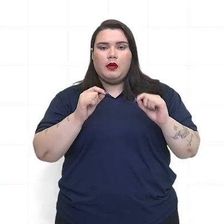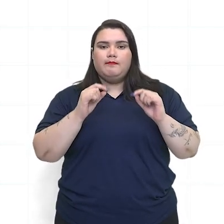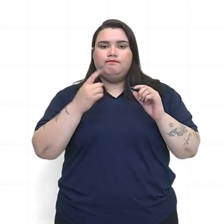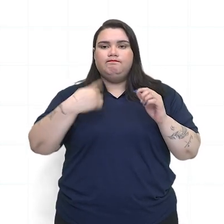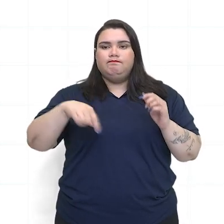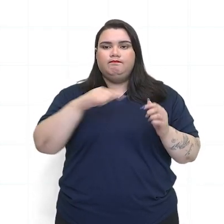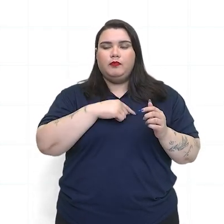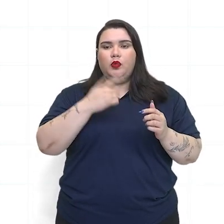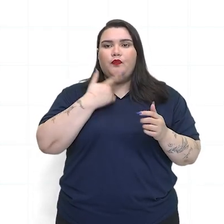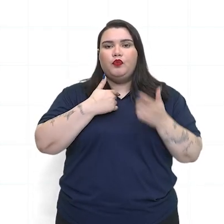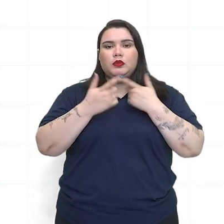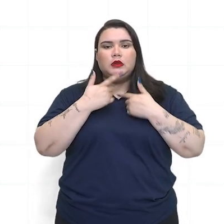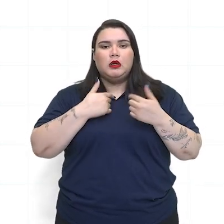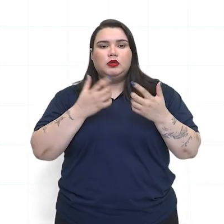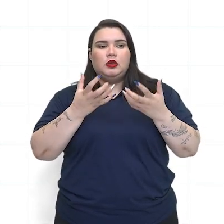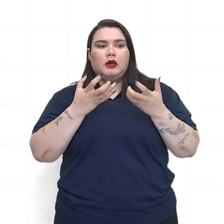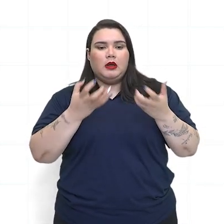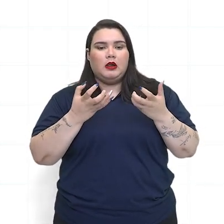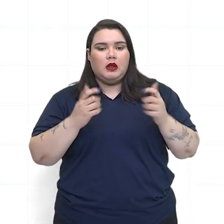nos mostram